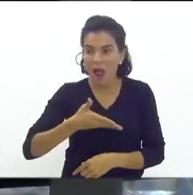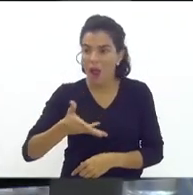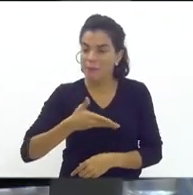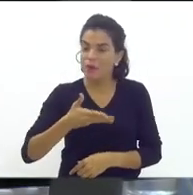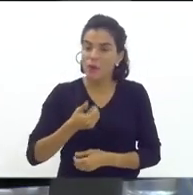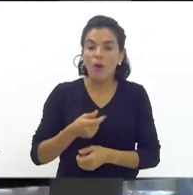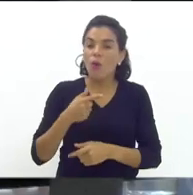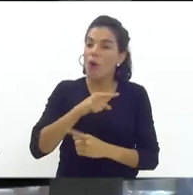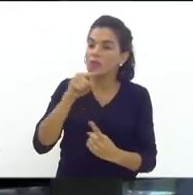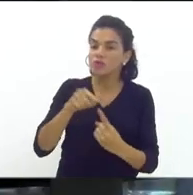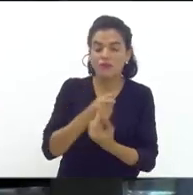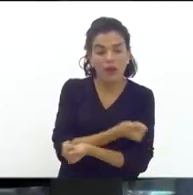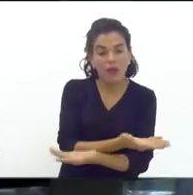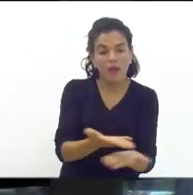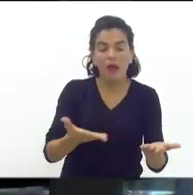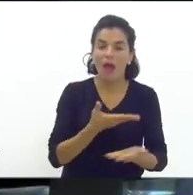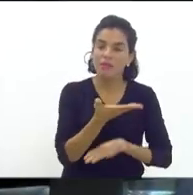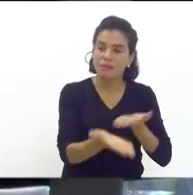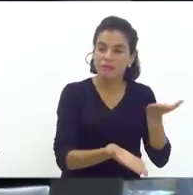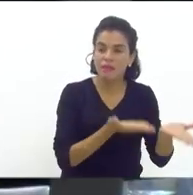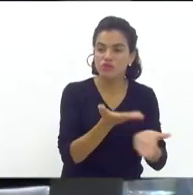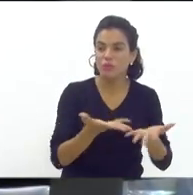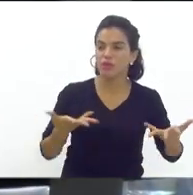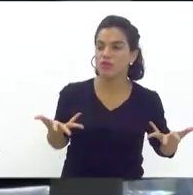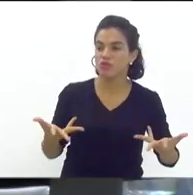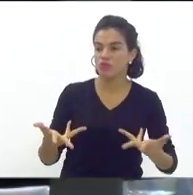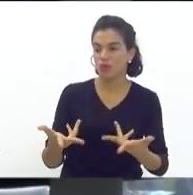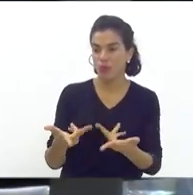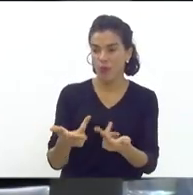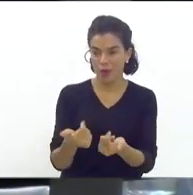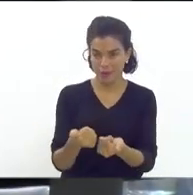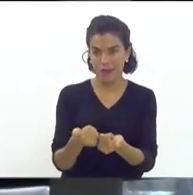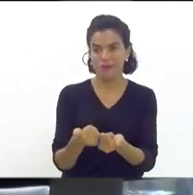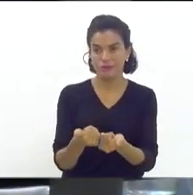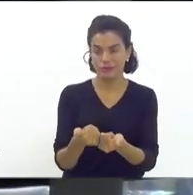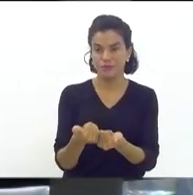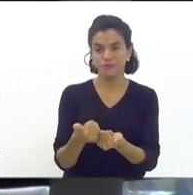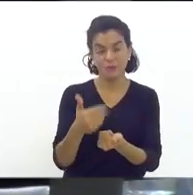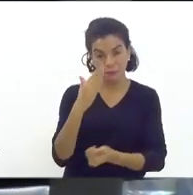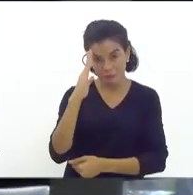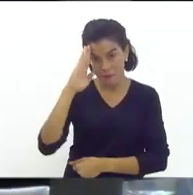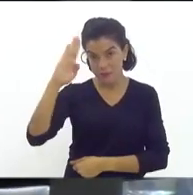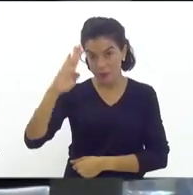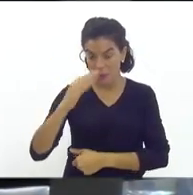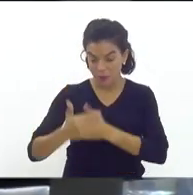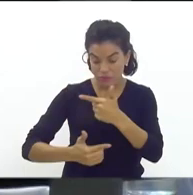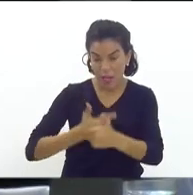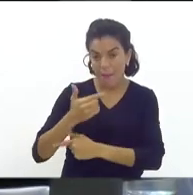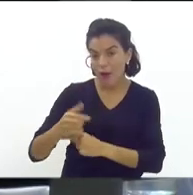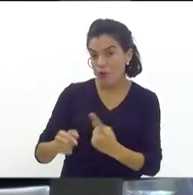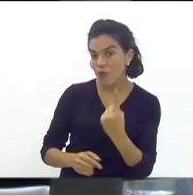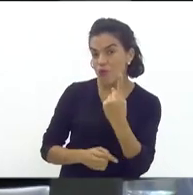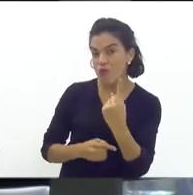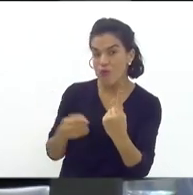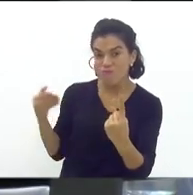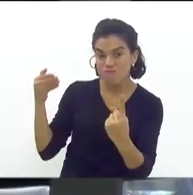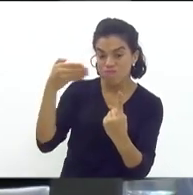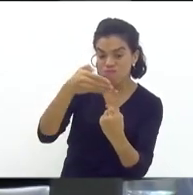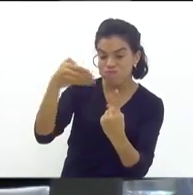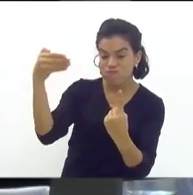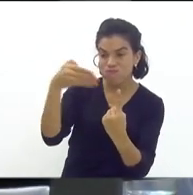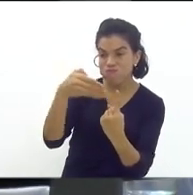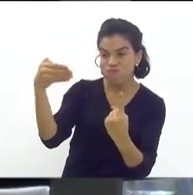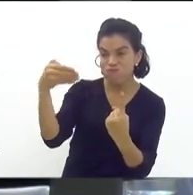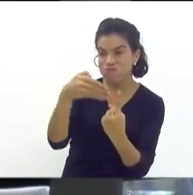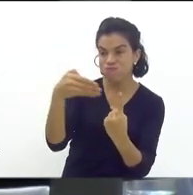atendimento de qualidade e um serviço principalmente desses serviços que são monopólio que a gente possa dar um serviço de